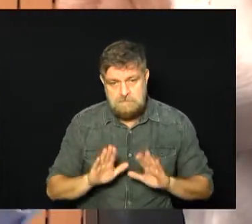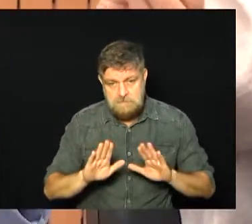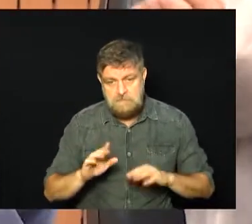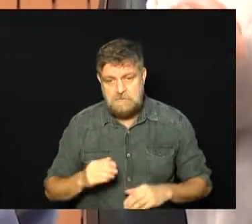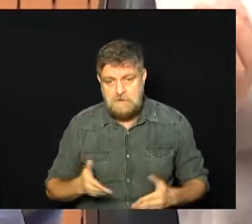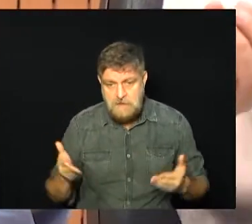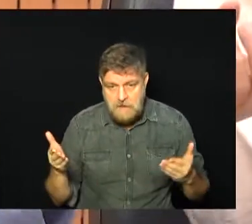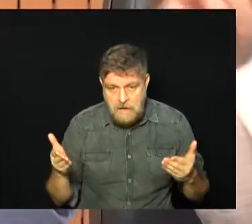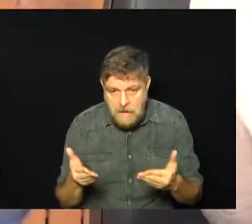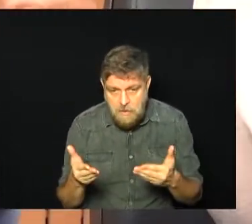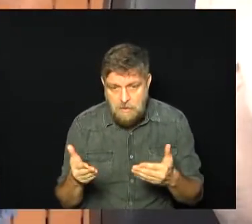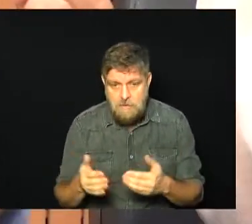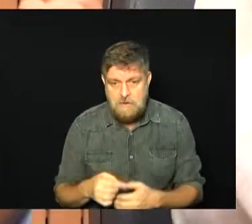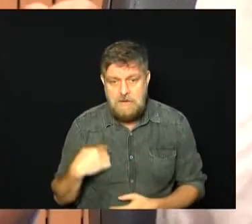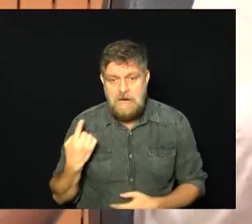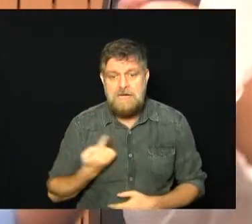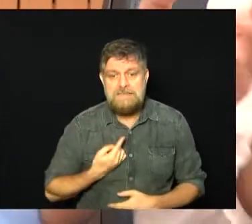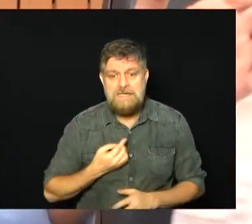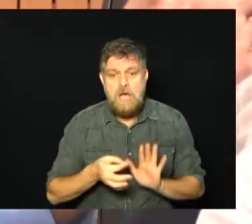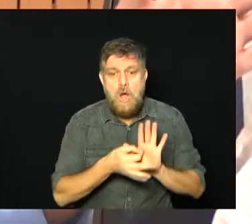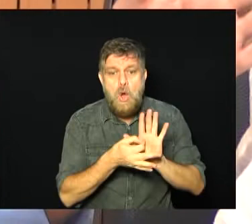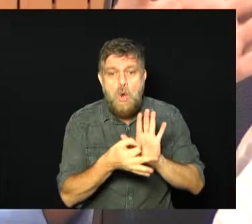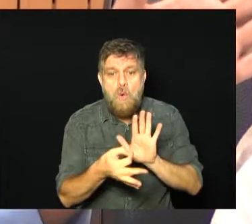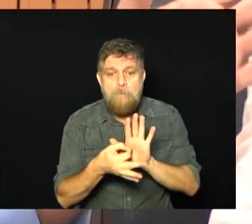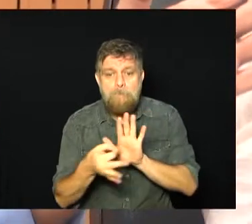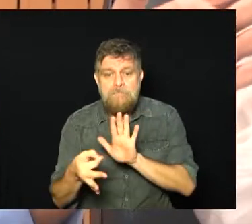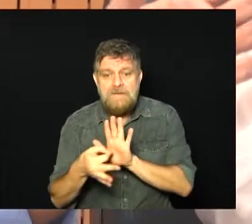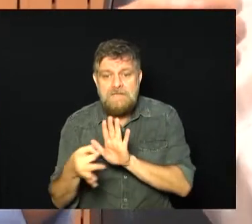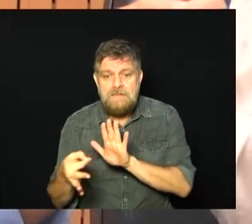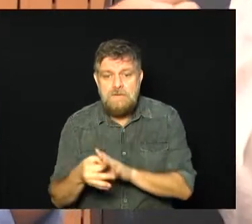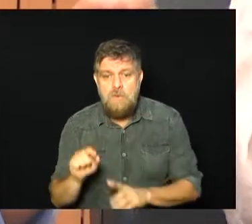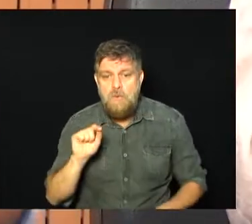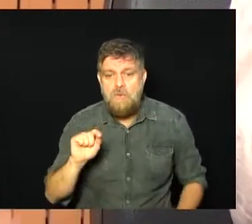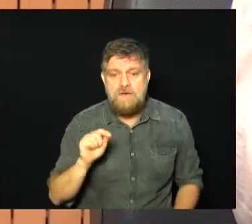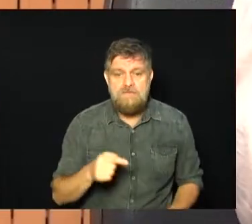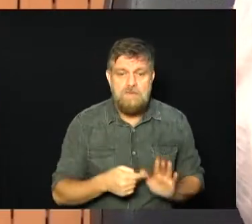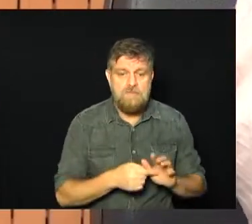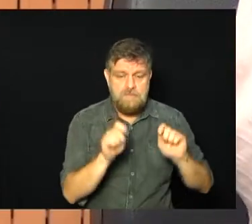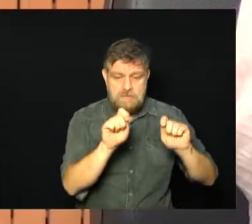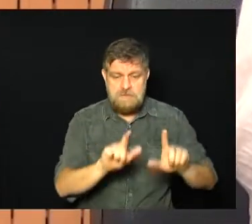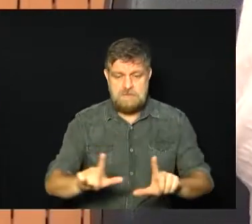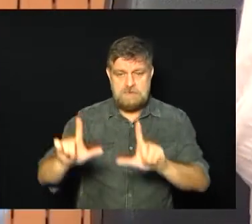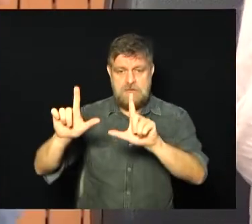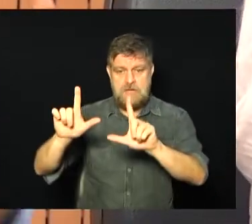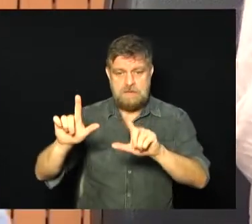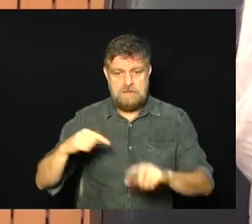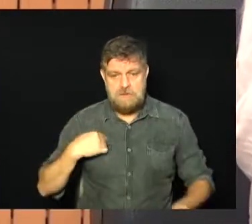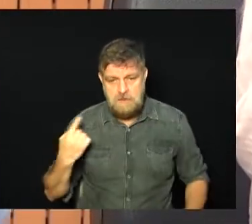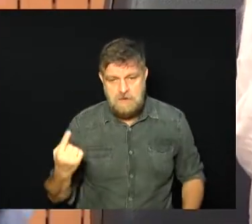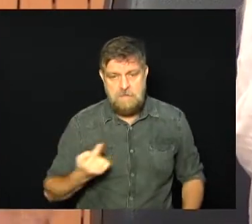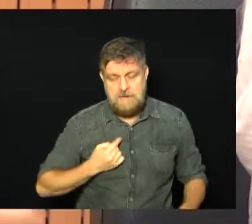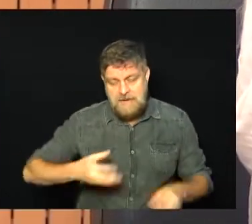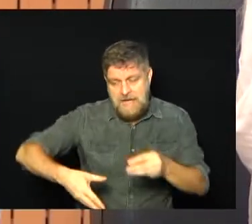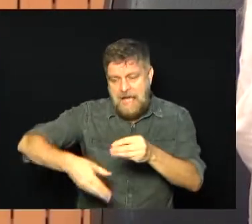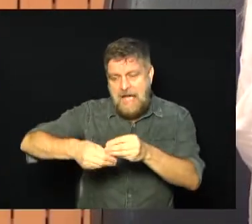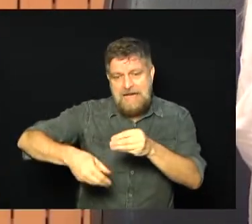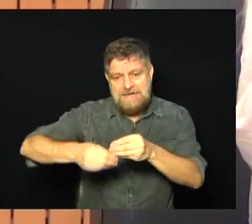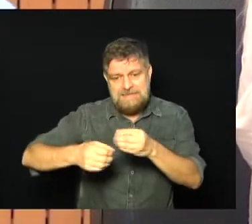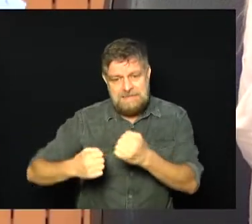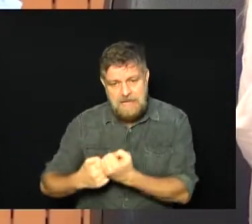nessa discussão, trazer sugestões em cima daquilo que foi apresentado, para acrescentar,